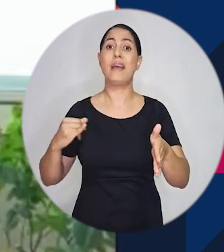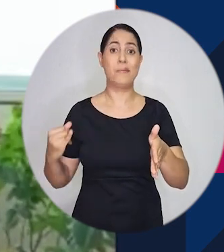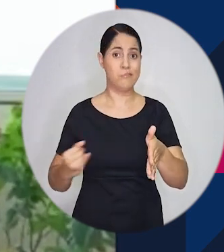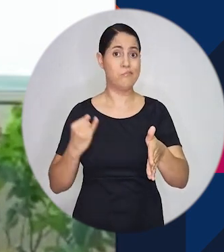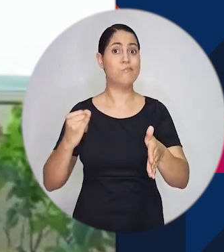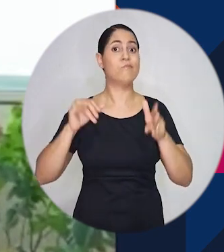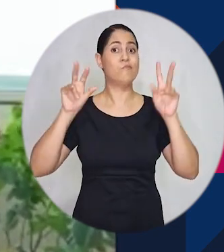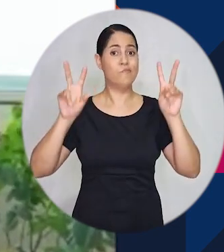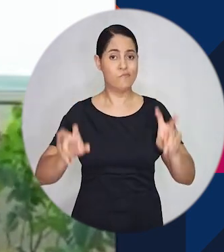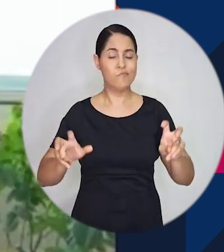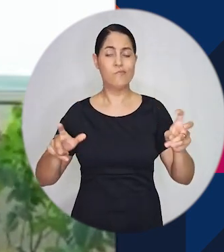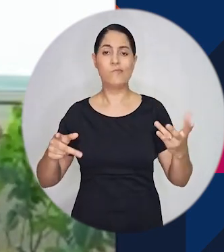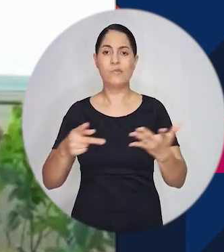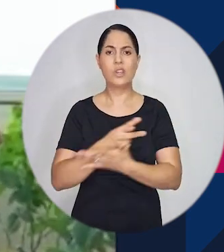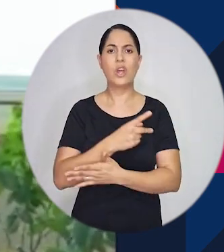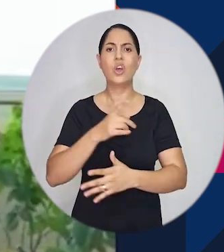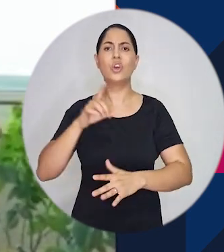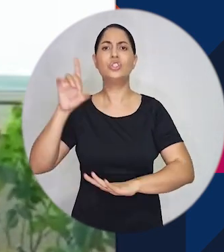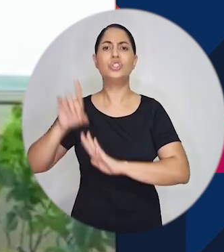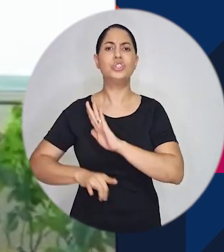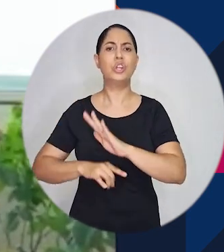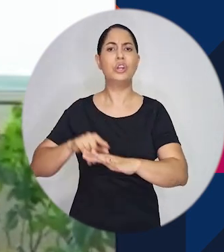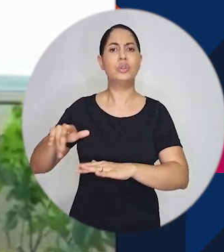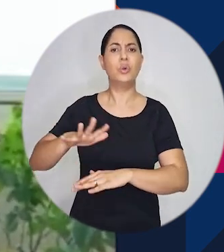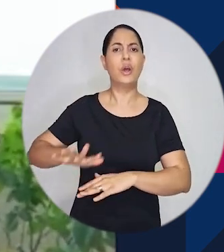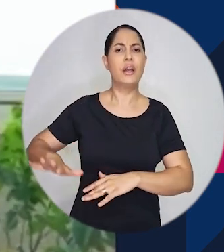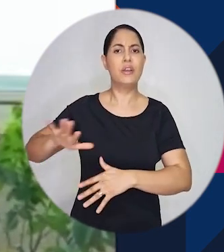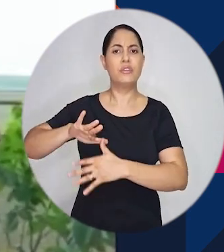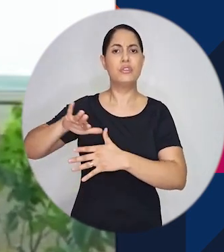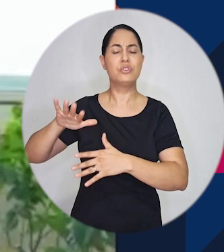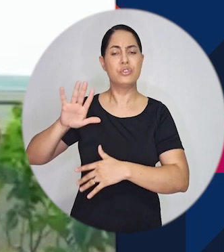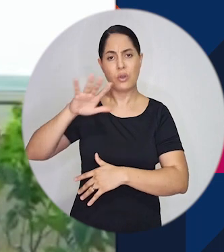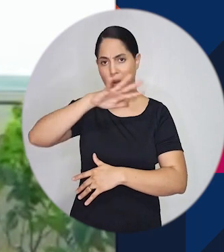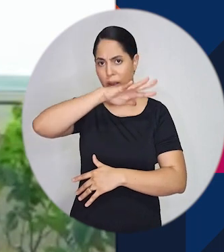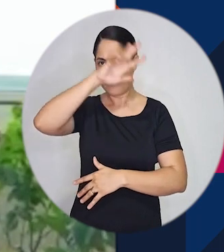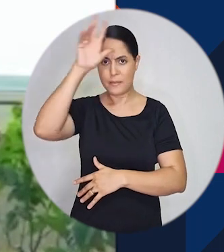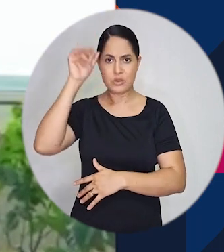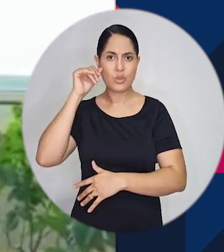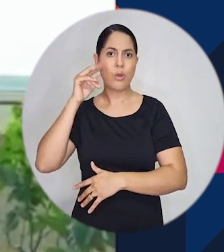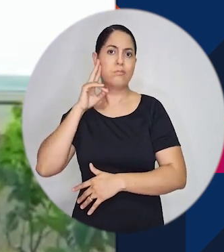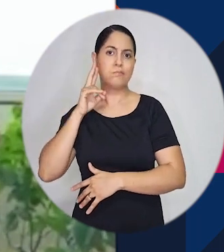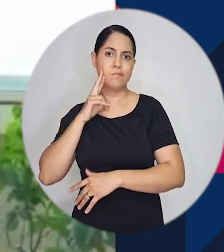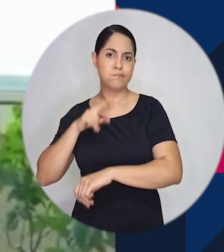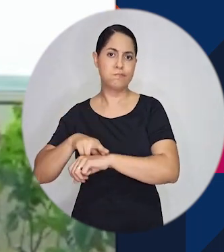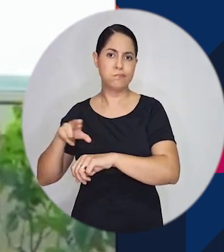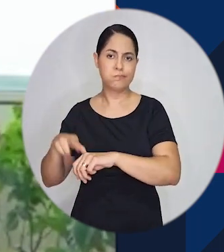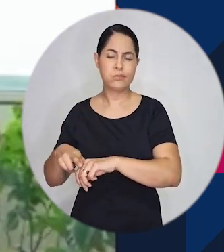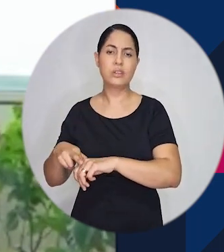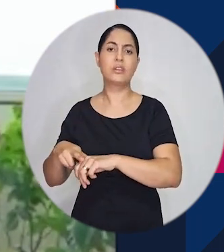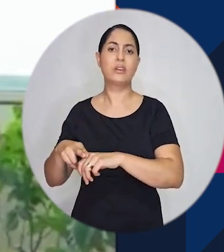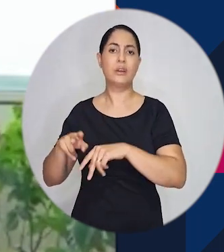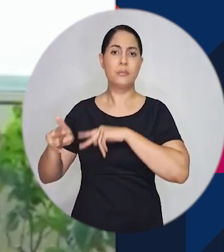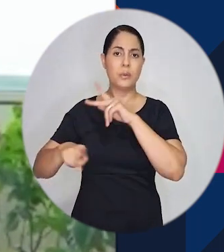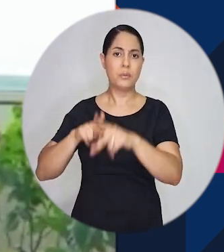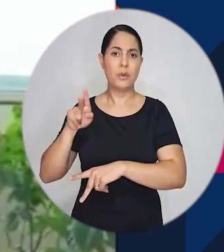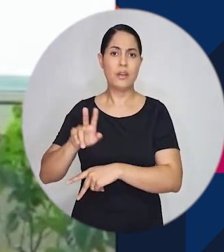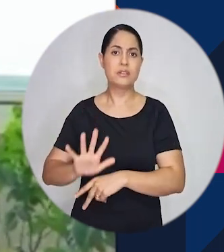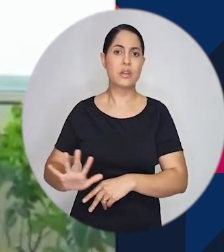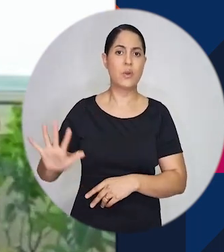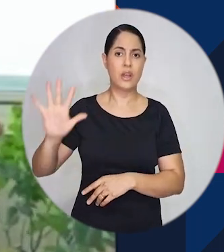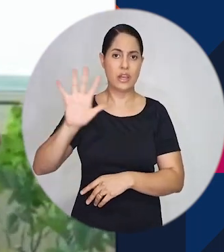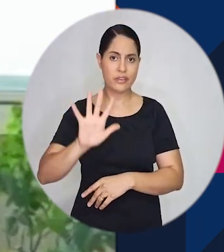que afeta, inclusive, o direito de ir e vir dos amazônidas, especialmente